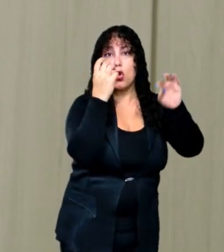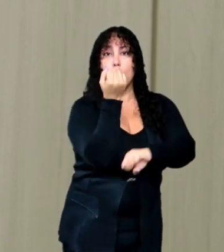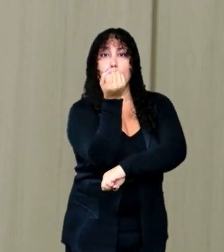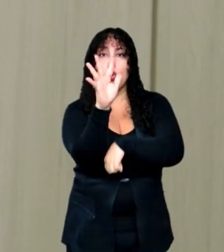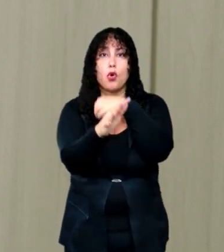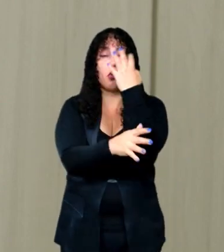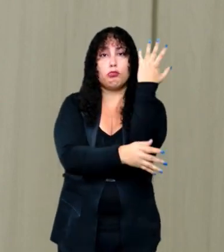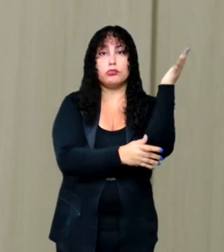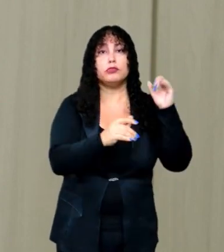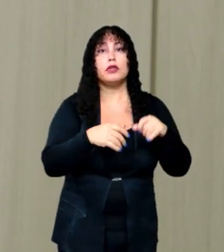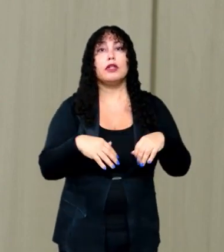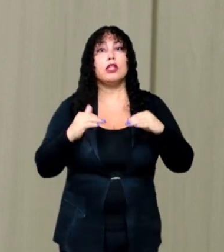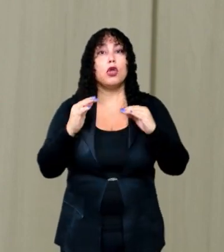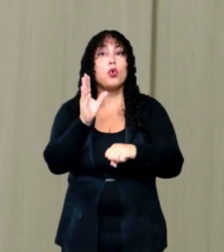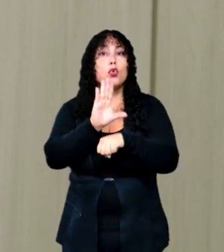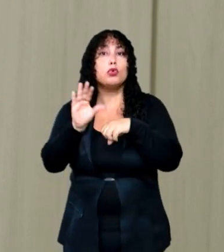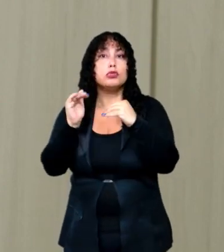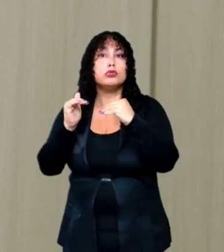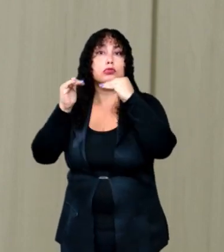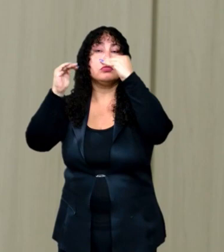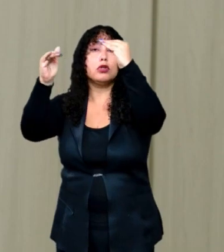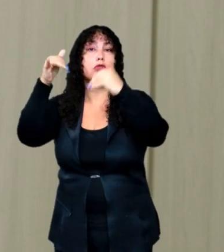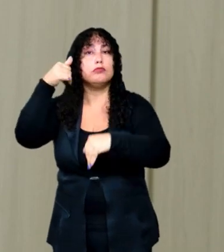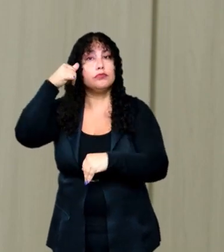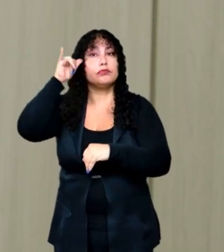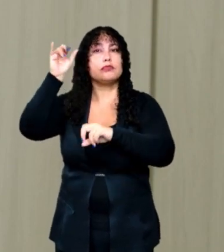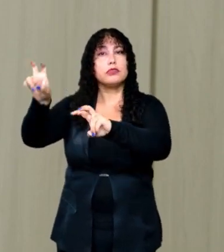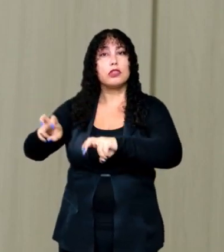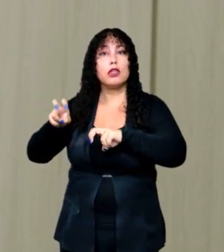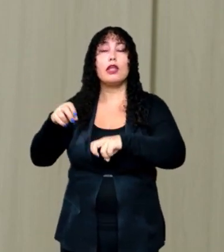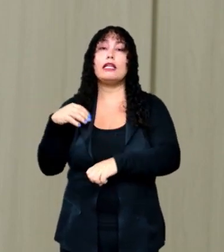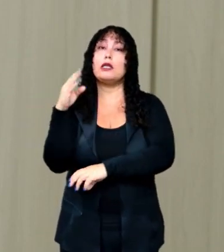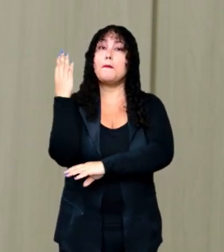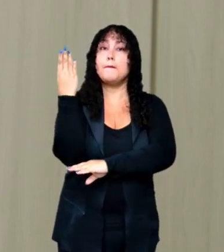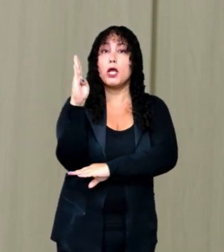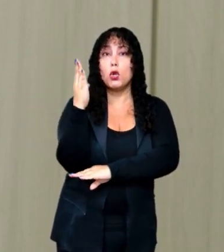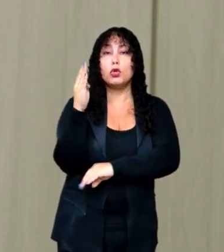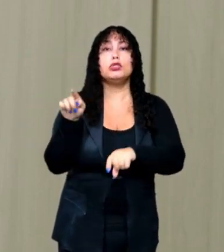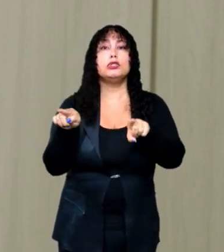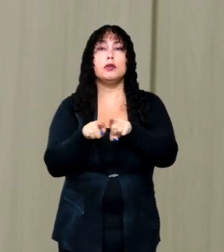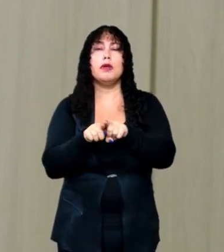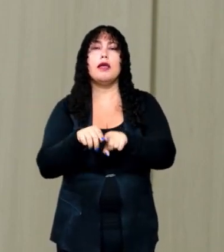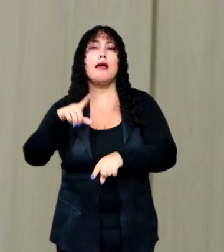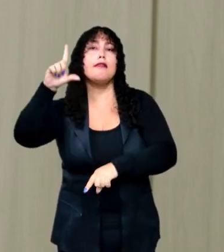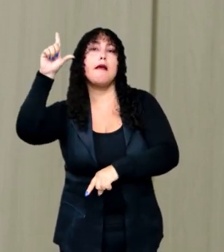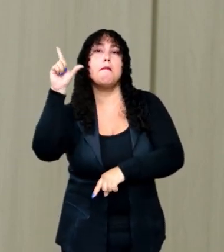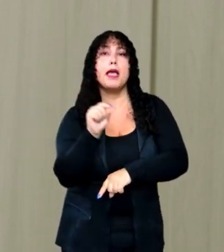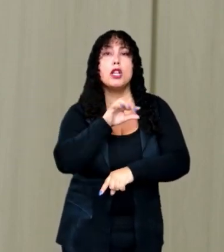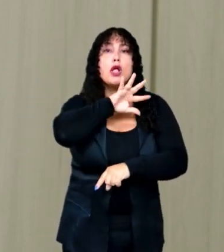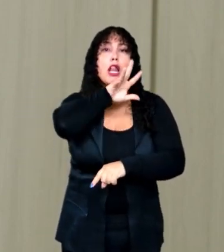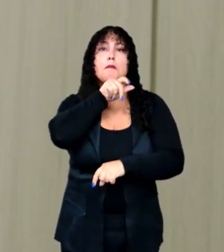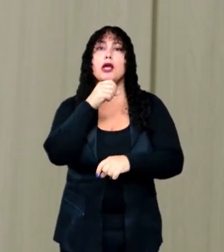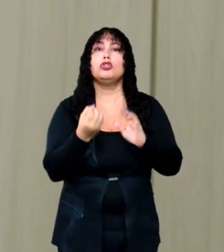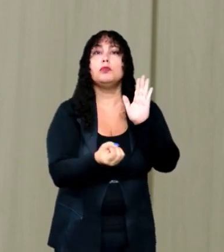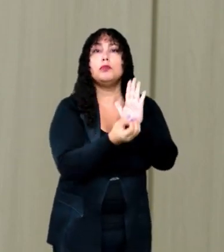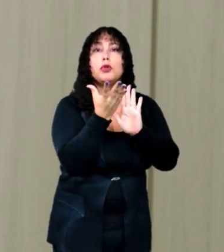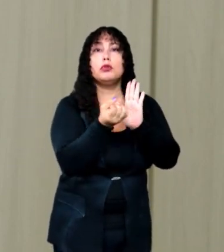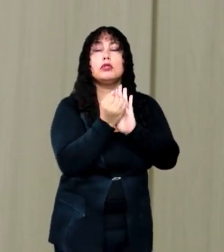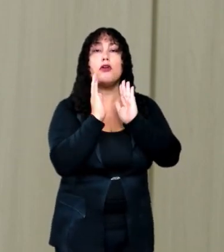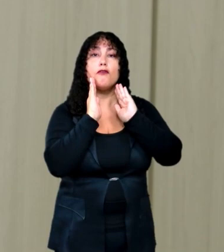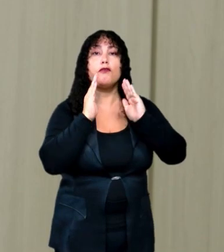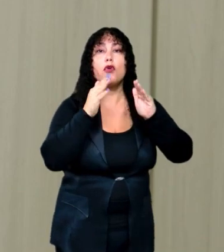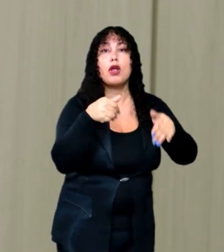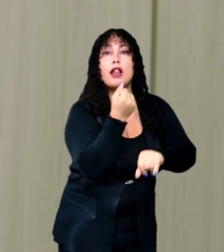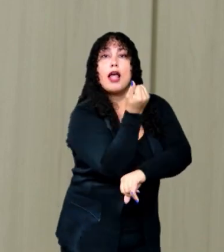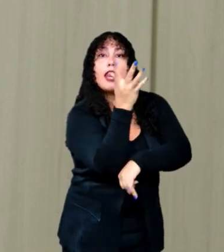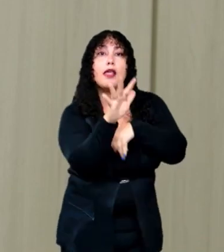gente tem o curso superior de agronomia, o de biologia, que usa um pouco menos os animais de produção, eles estão mais nos animais silvestres, que aí